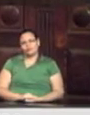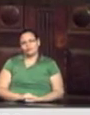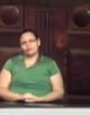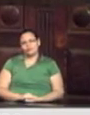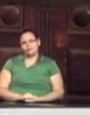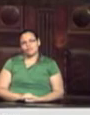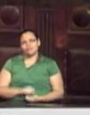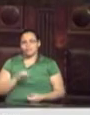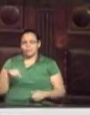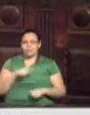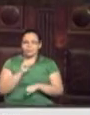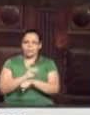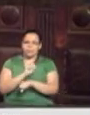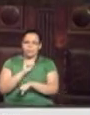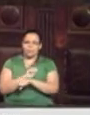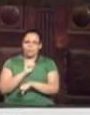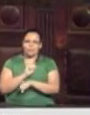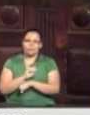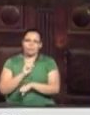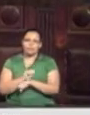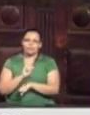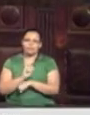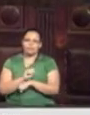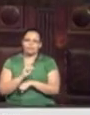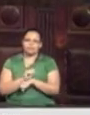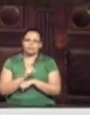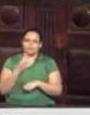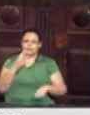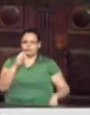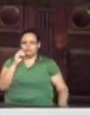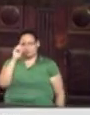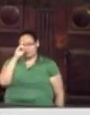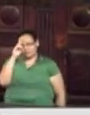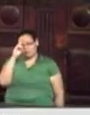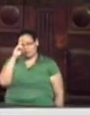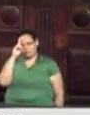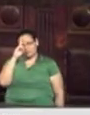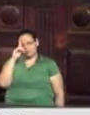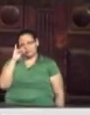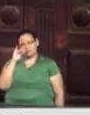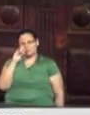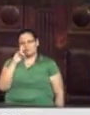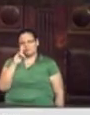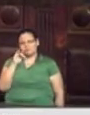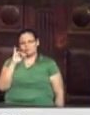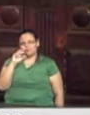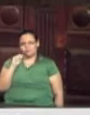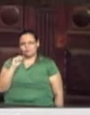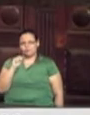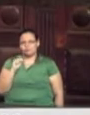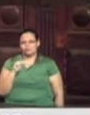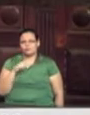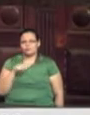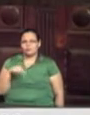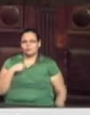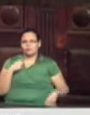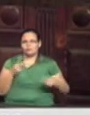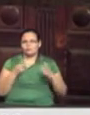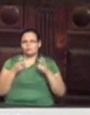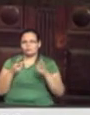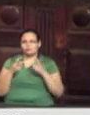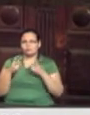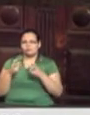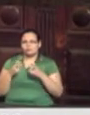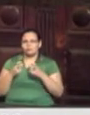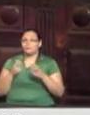nós aguardamos passar os 30 dias e, nesse interregno, recebemos